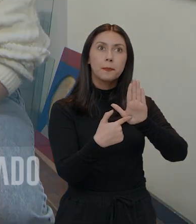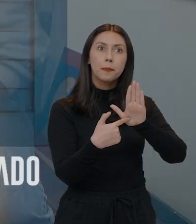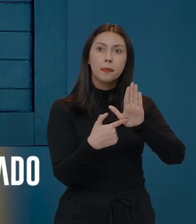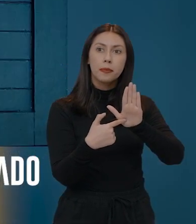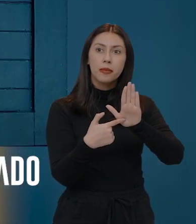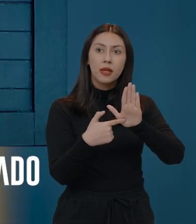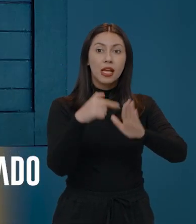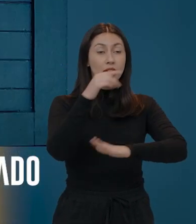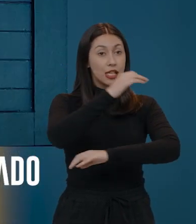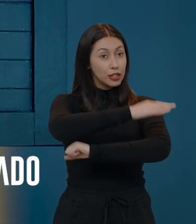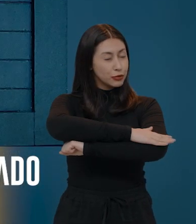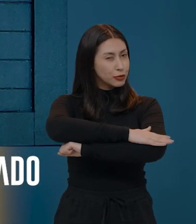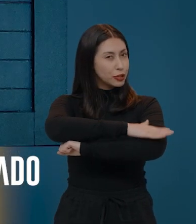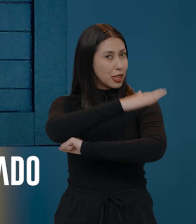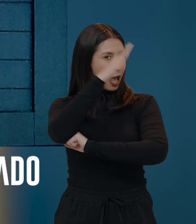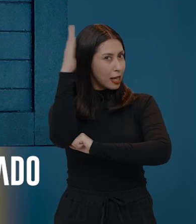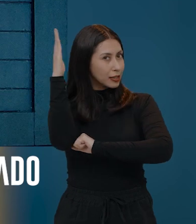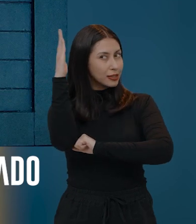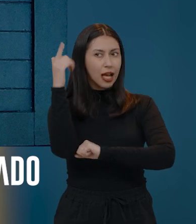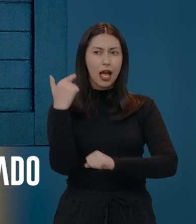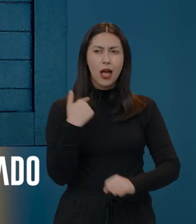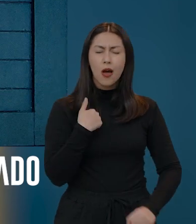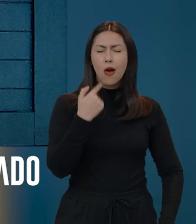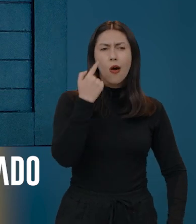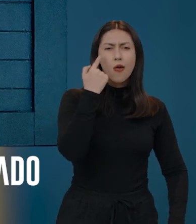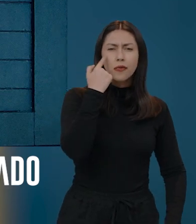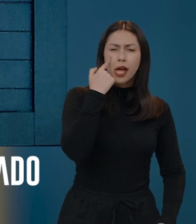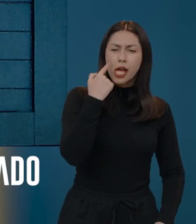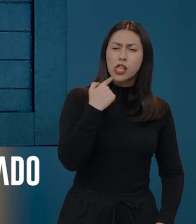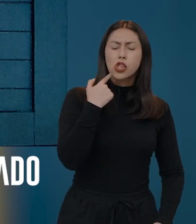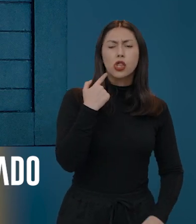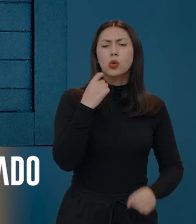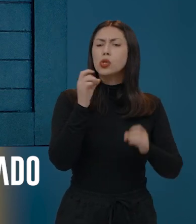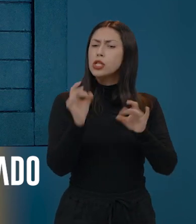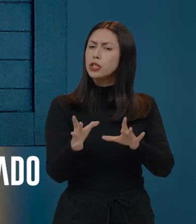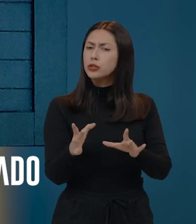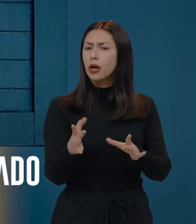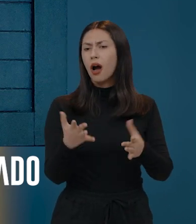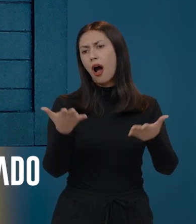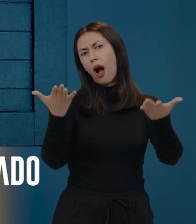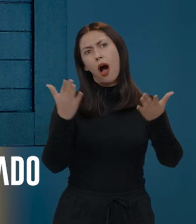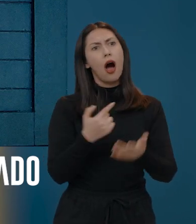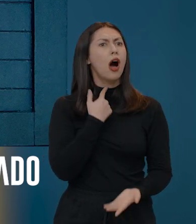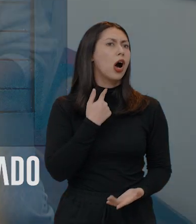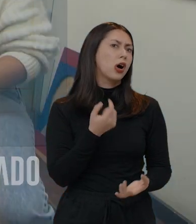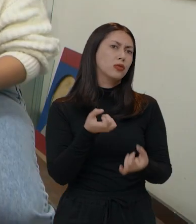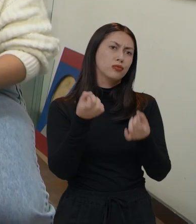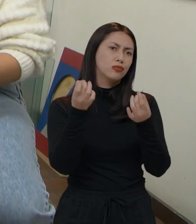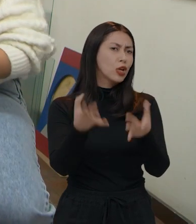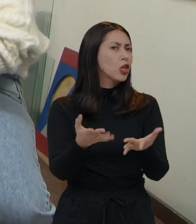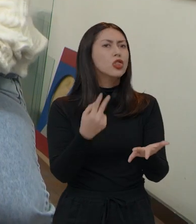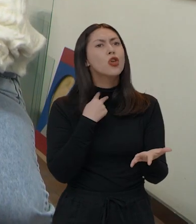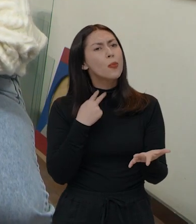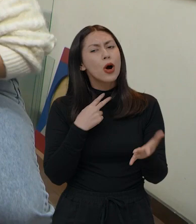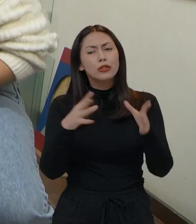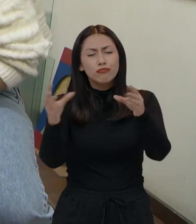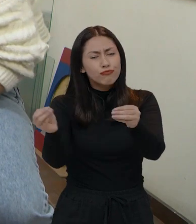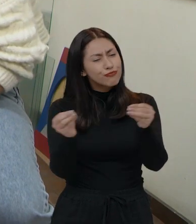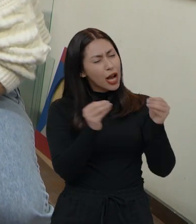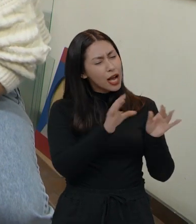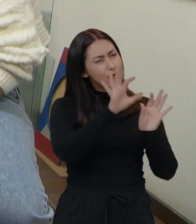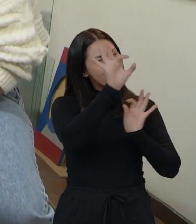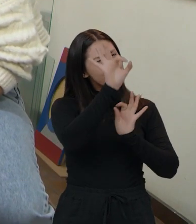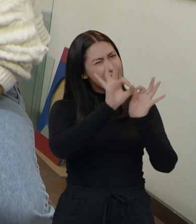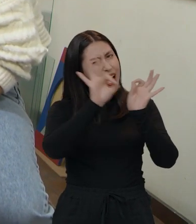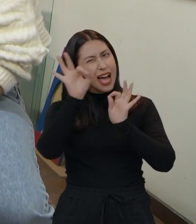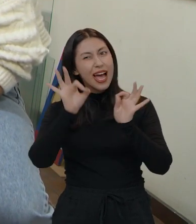de janelas. Passei no lixo ali, vi a janela. Mas janela, falei, não pode jogar fora a janela dela. Então, trouxe para casa, cortei, diminuí,